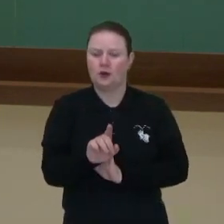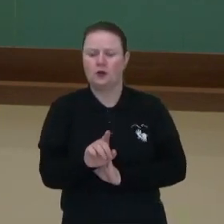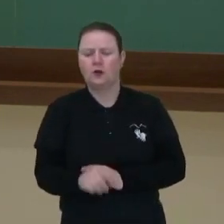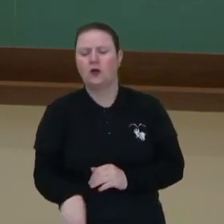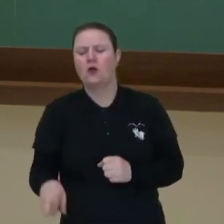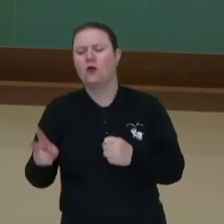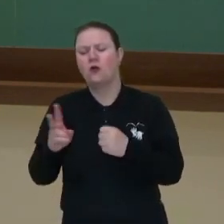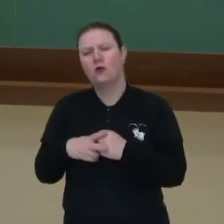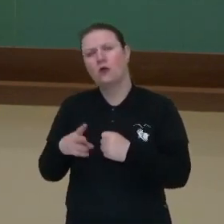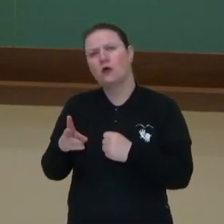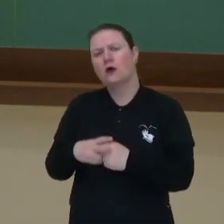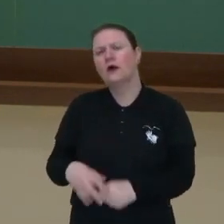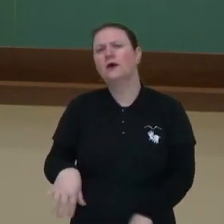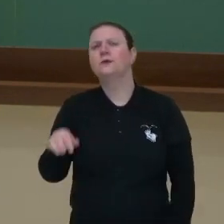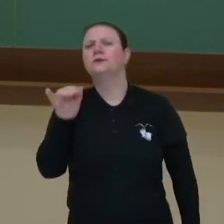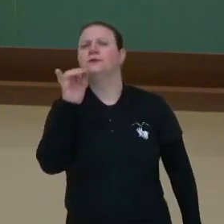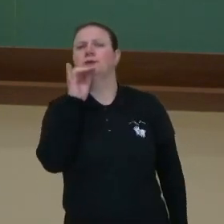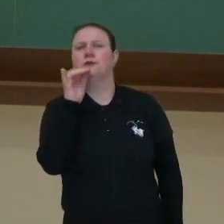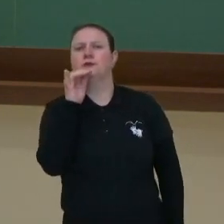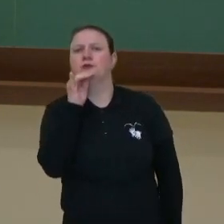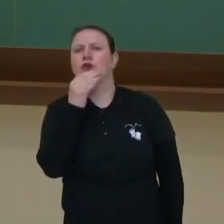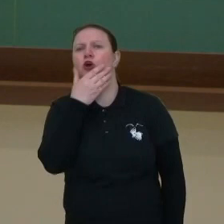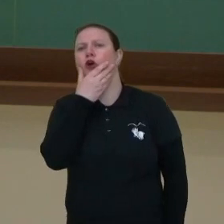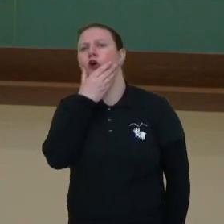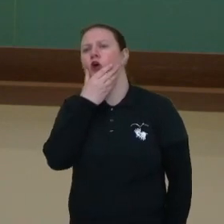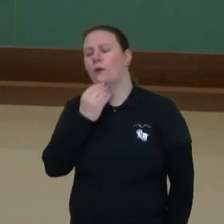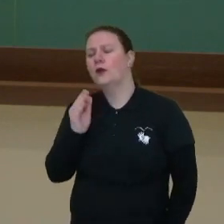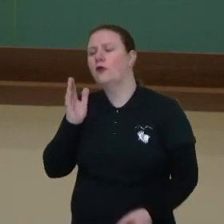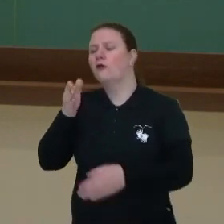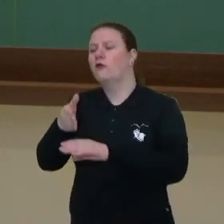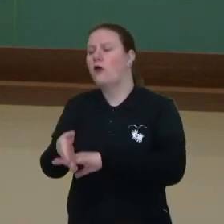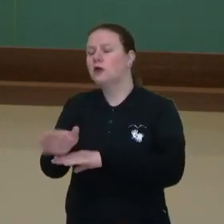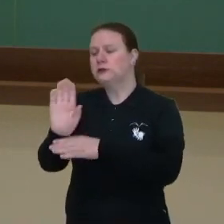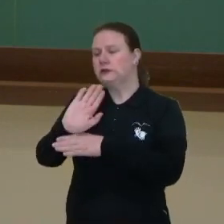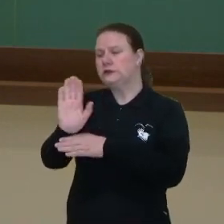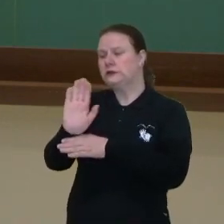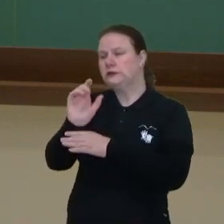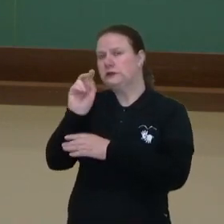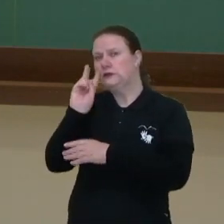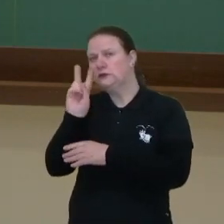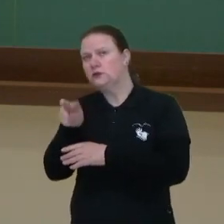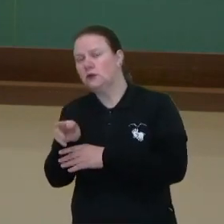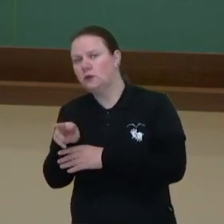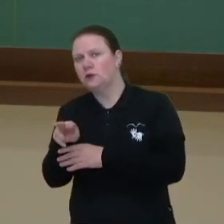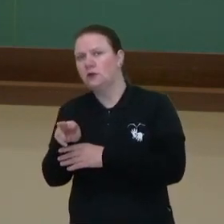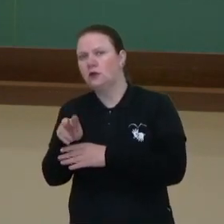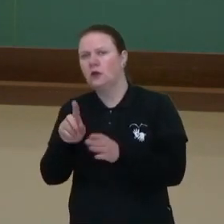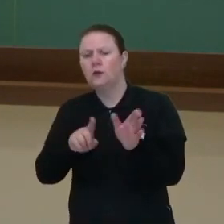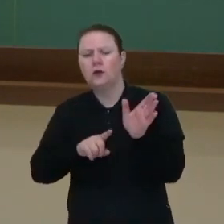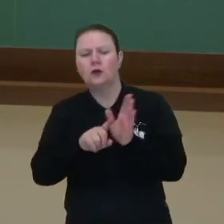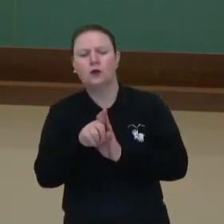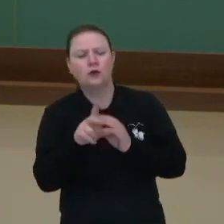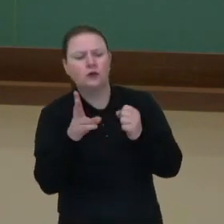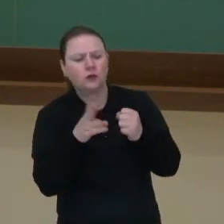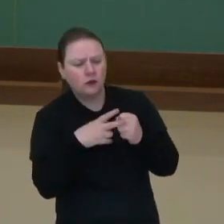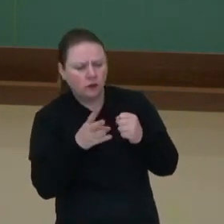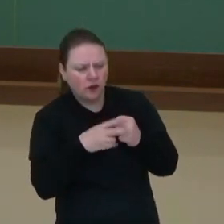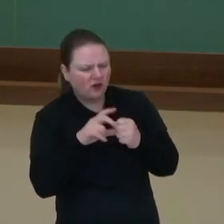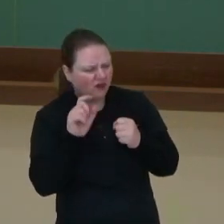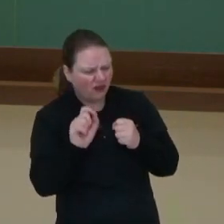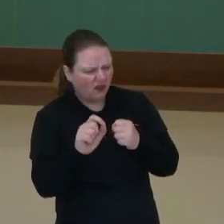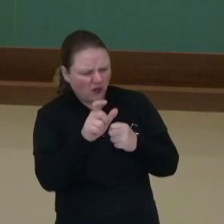Por exemplo, André foi ao cinema. E eu pergunto para o verbo, quem foi ao